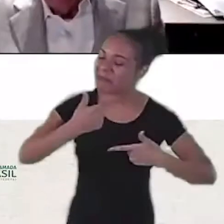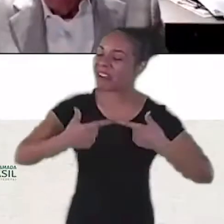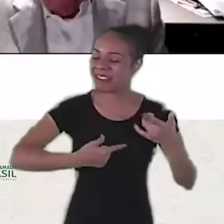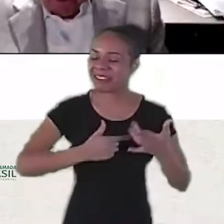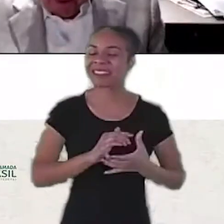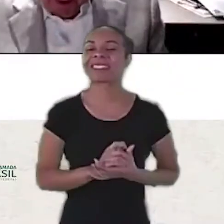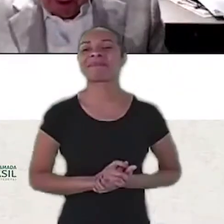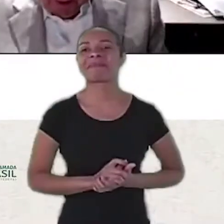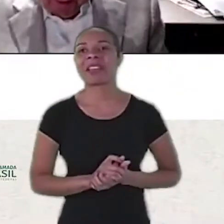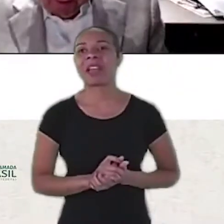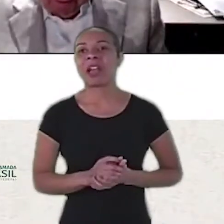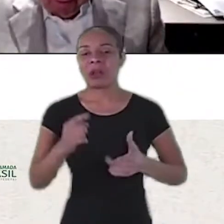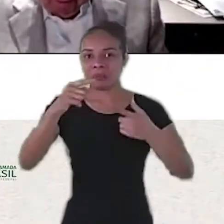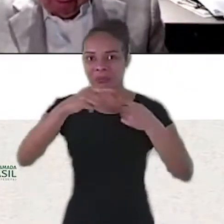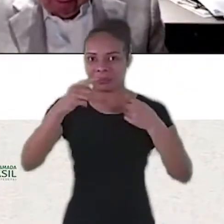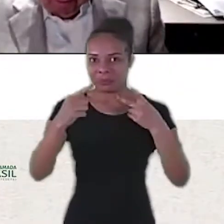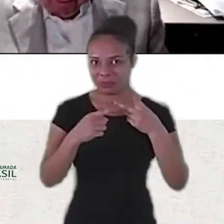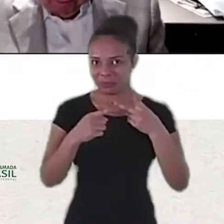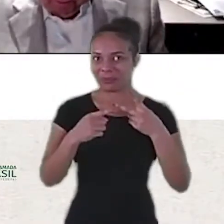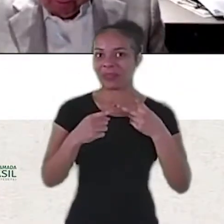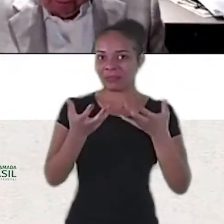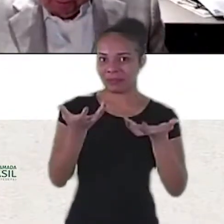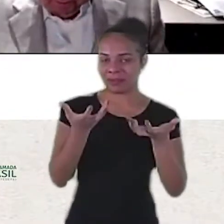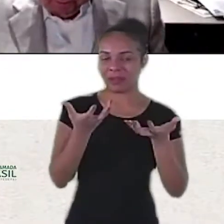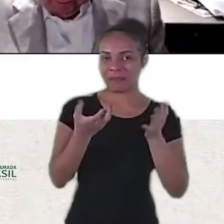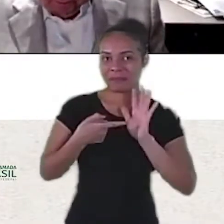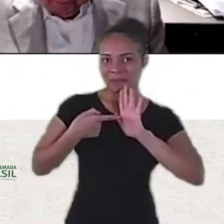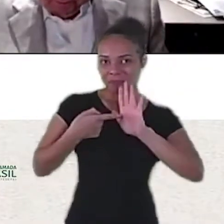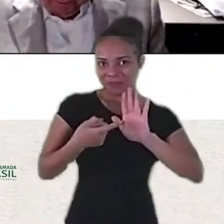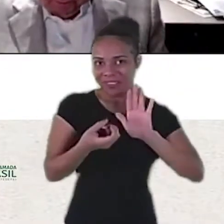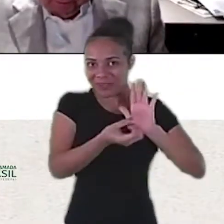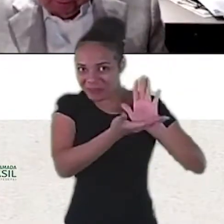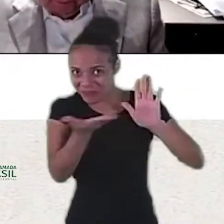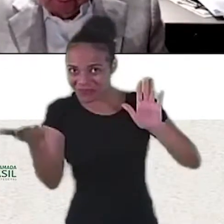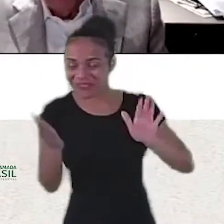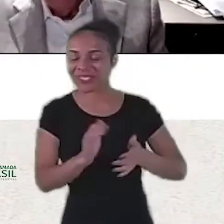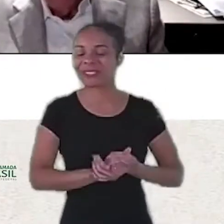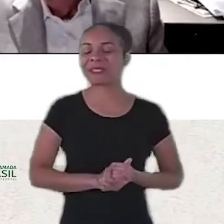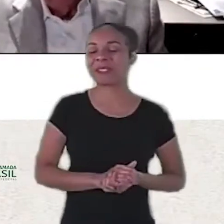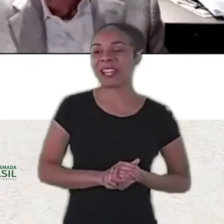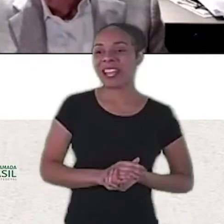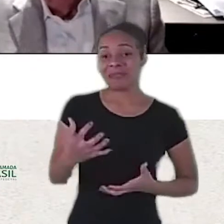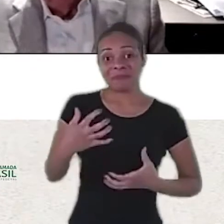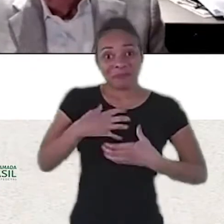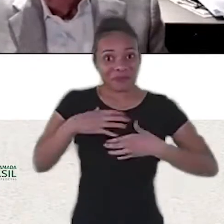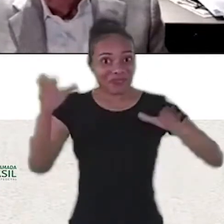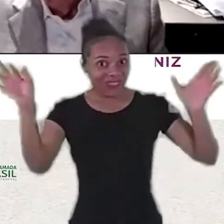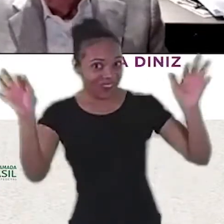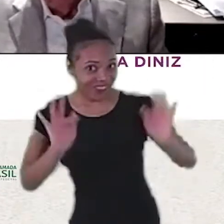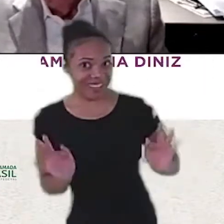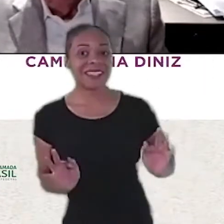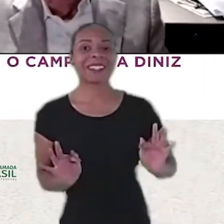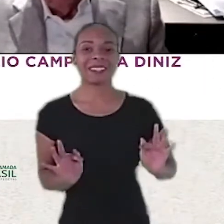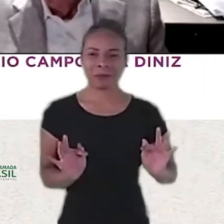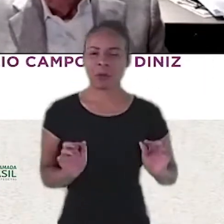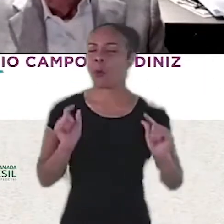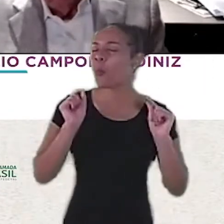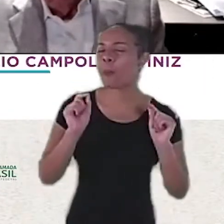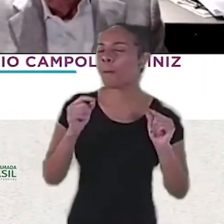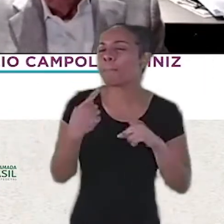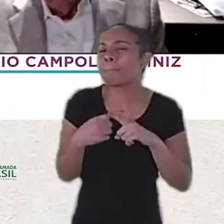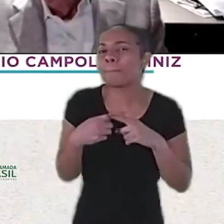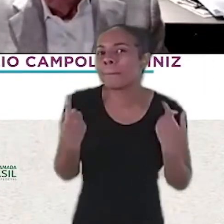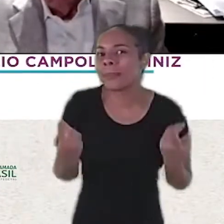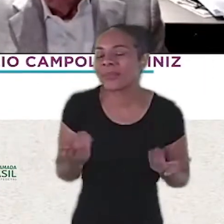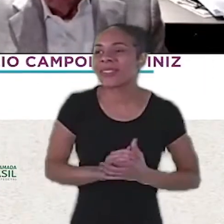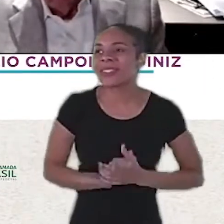colocar. Primeiro, eu fiquei impressionado e feliz pela capacidade dos